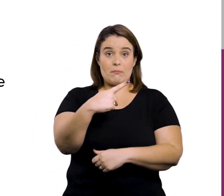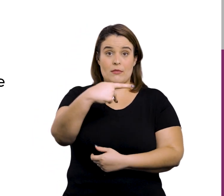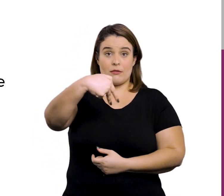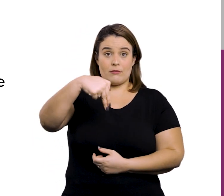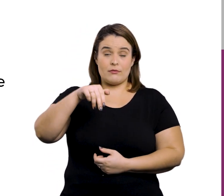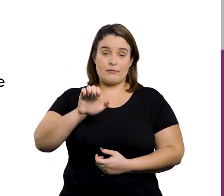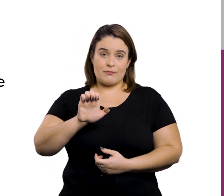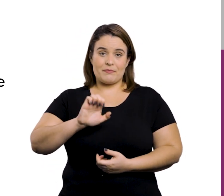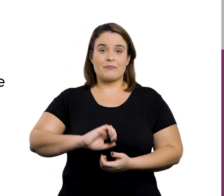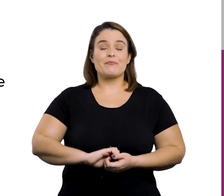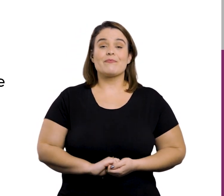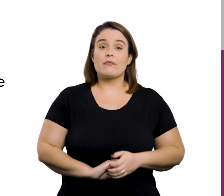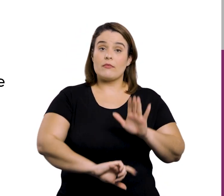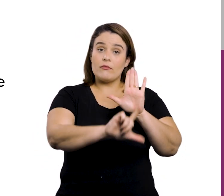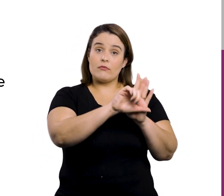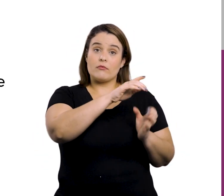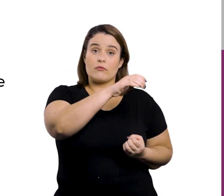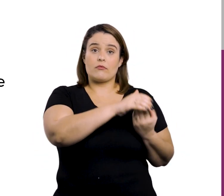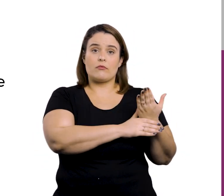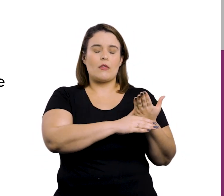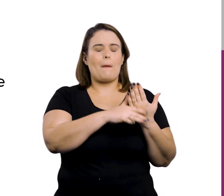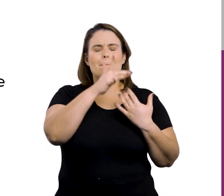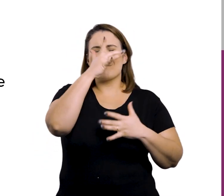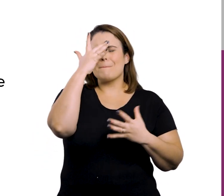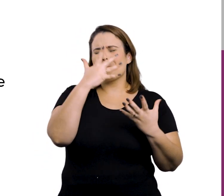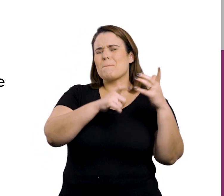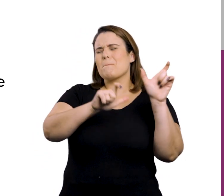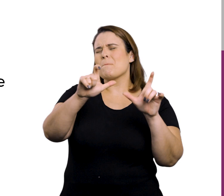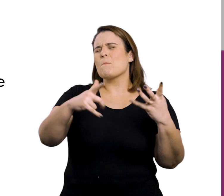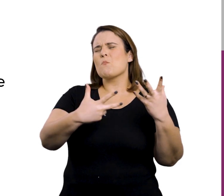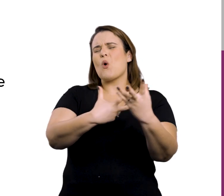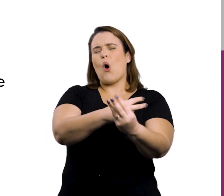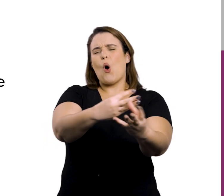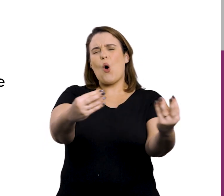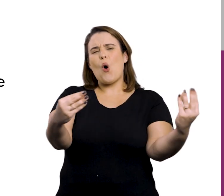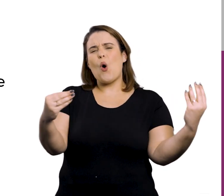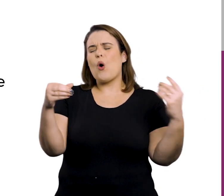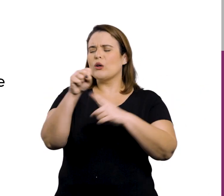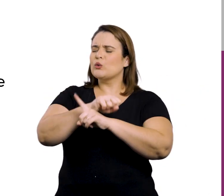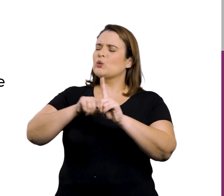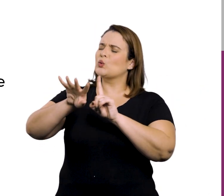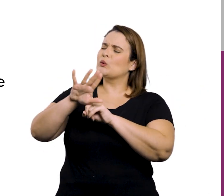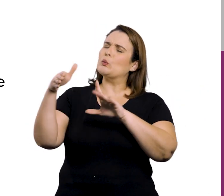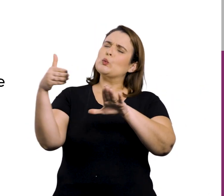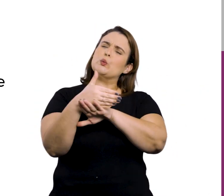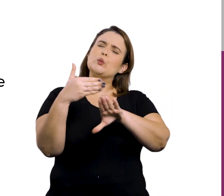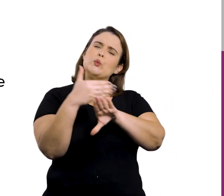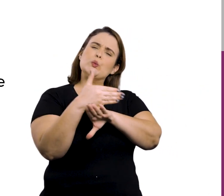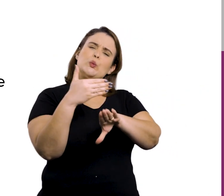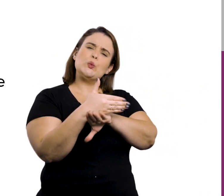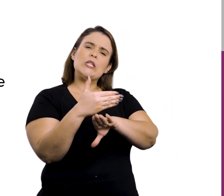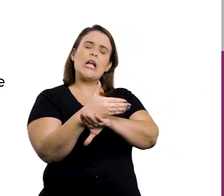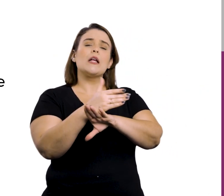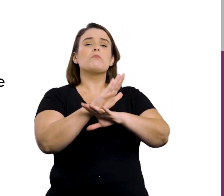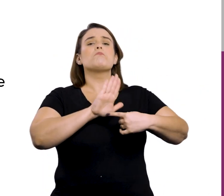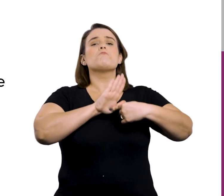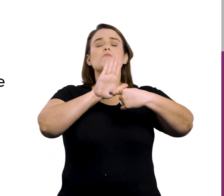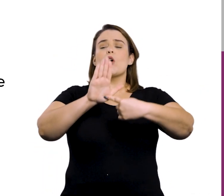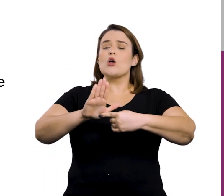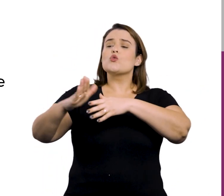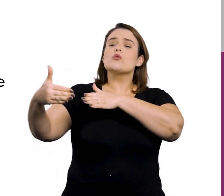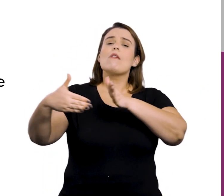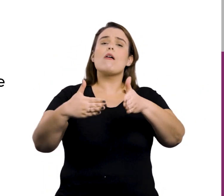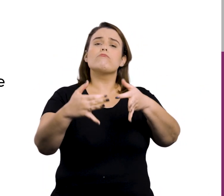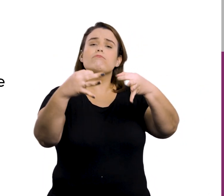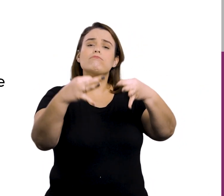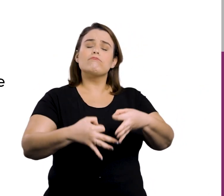encontram todas as metas do Plano Nacional de Educação, lei construída a milhares de mãos com muita participação social e